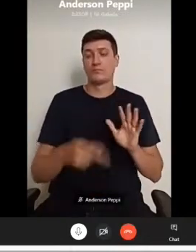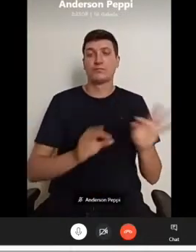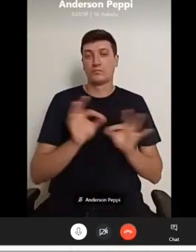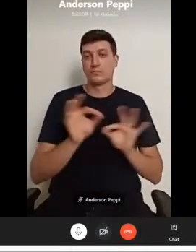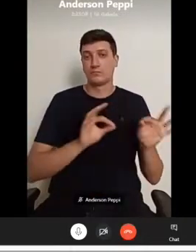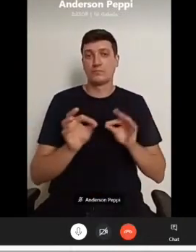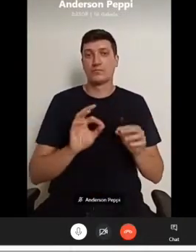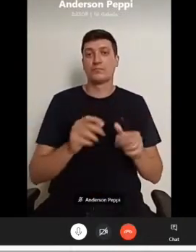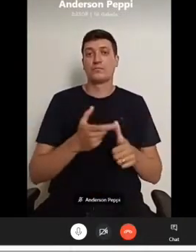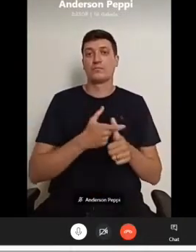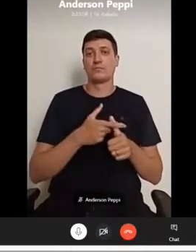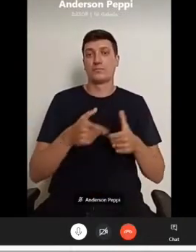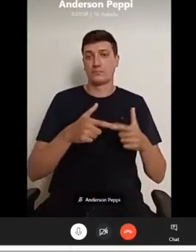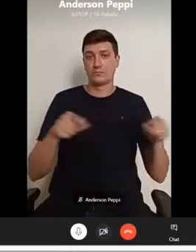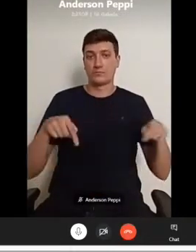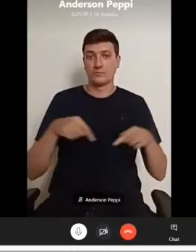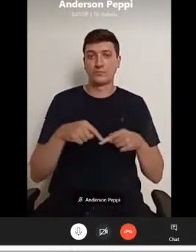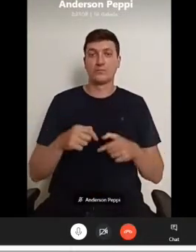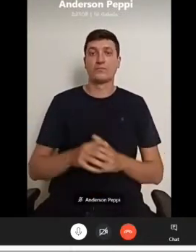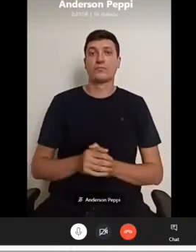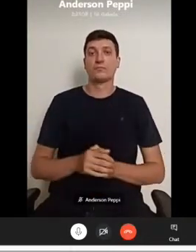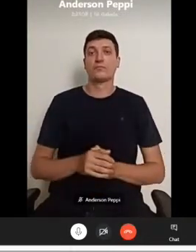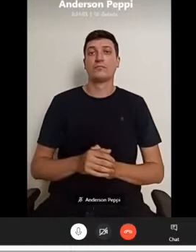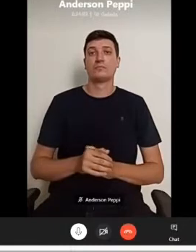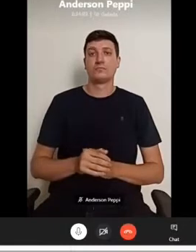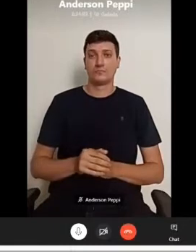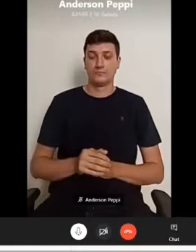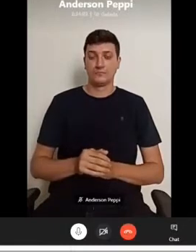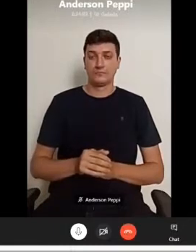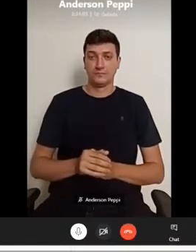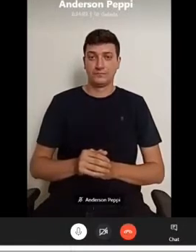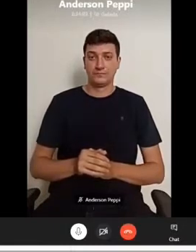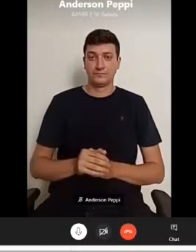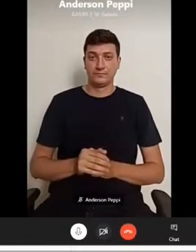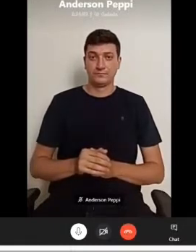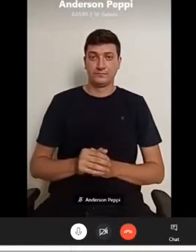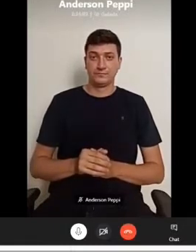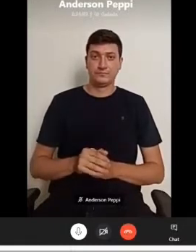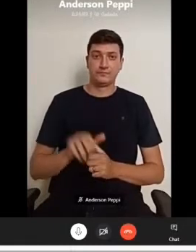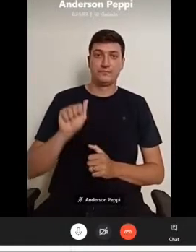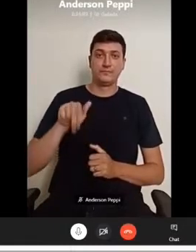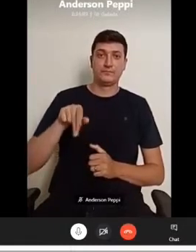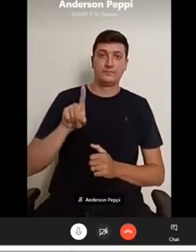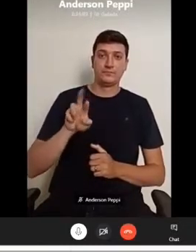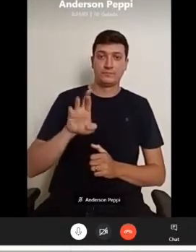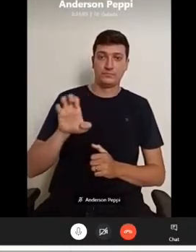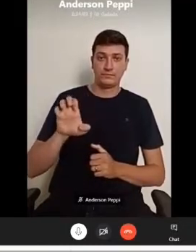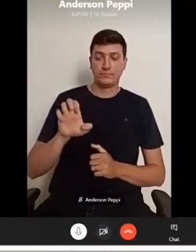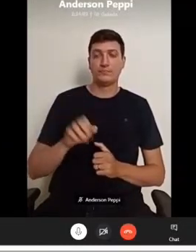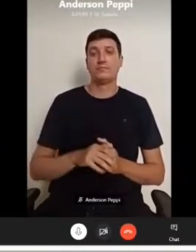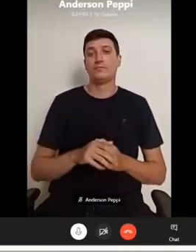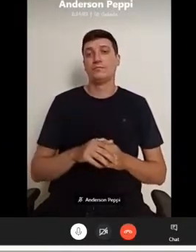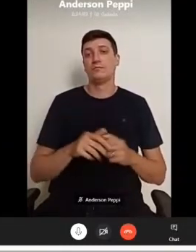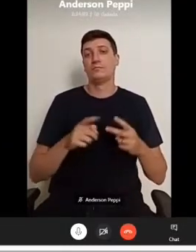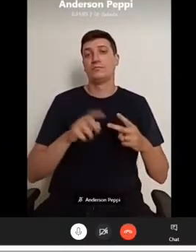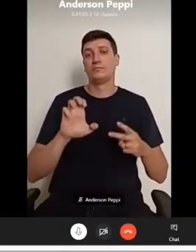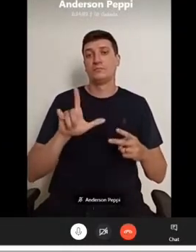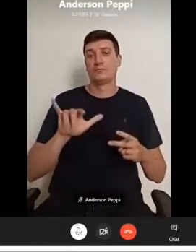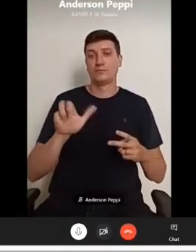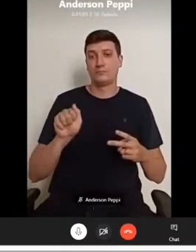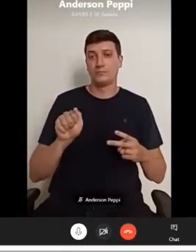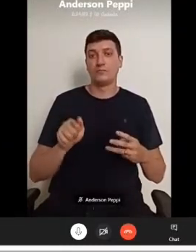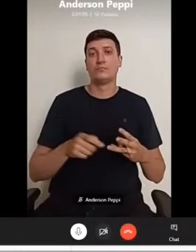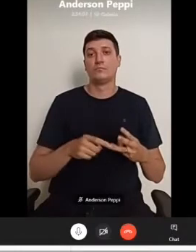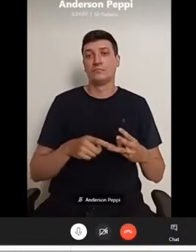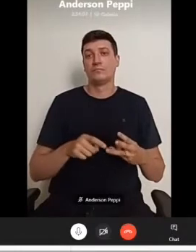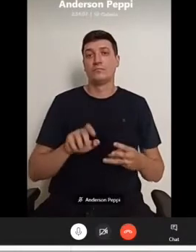Solo e Atividades Privadas. André Rogério Barbosa, Elias Marcelo Sleiman, Érica Cristina